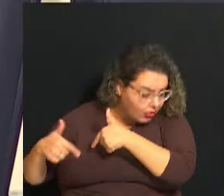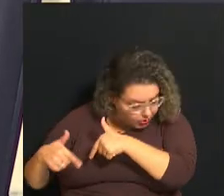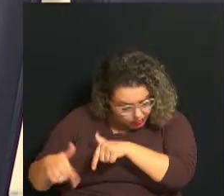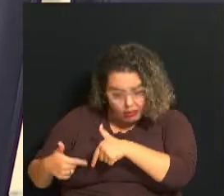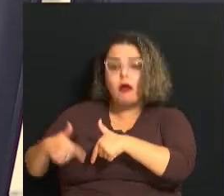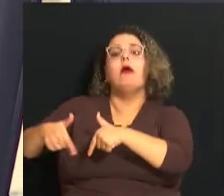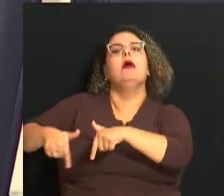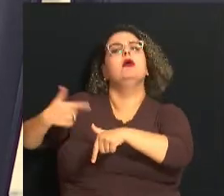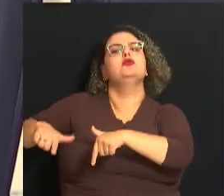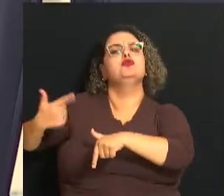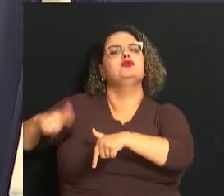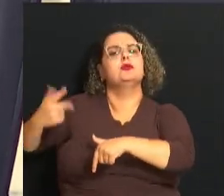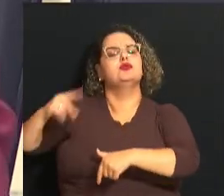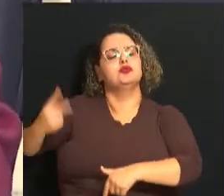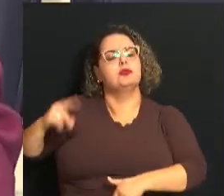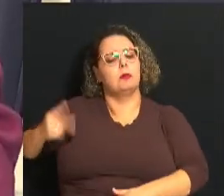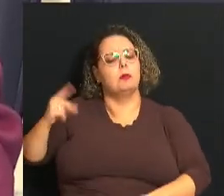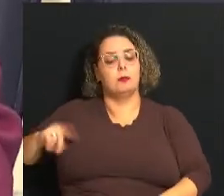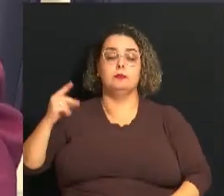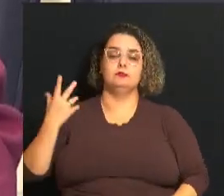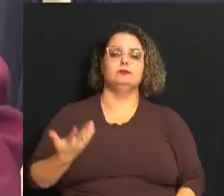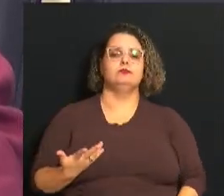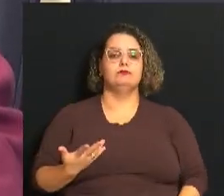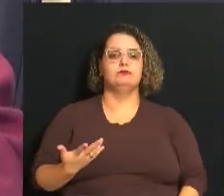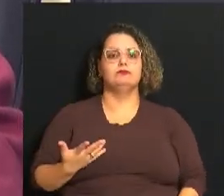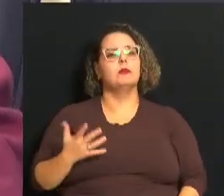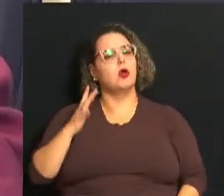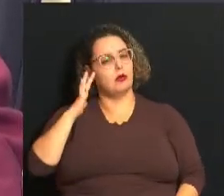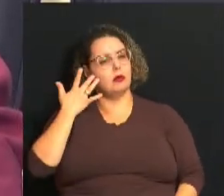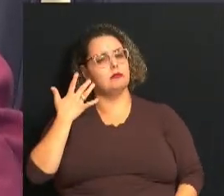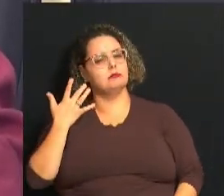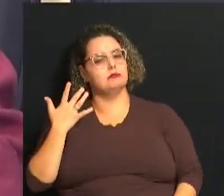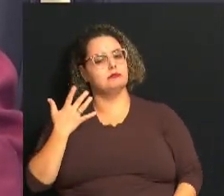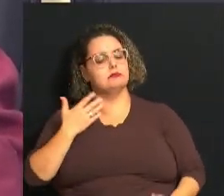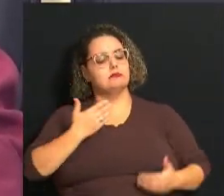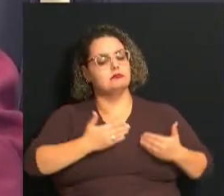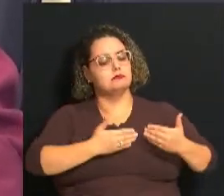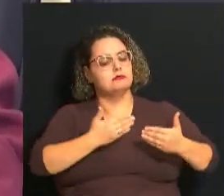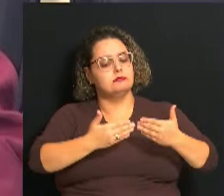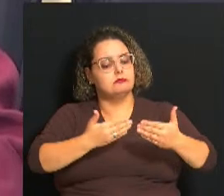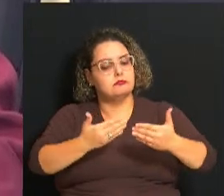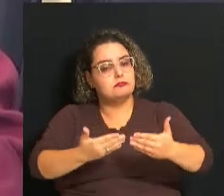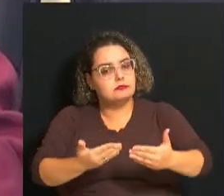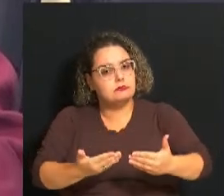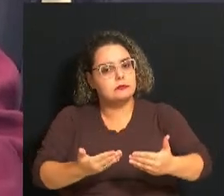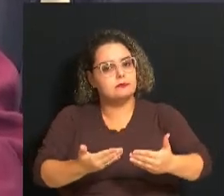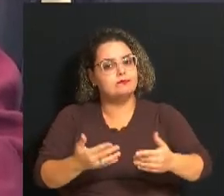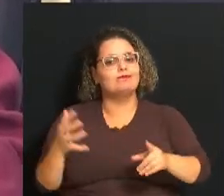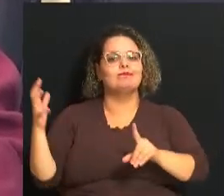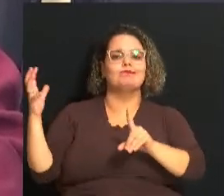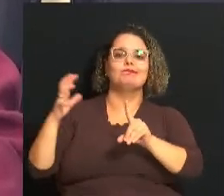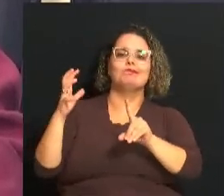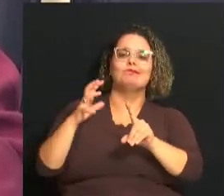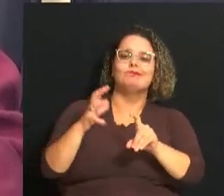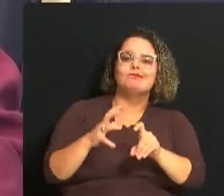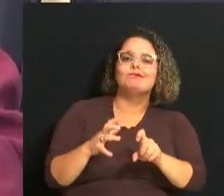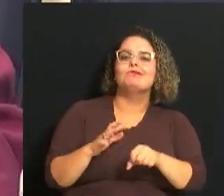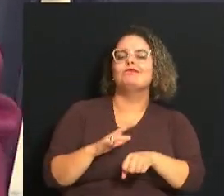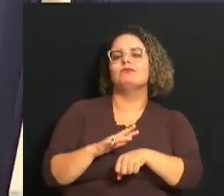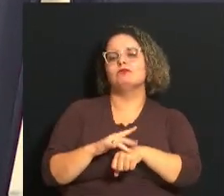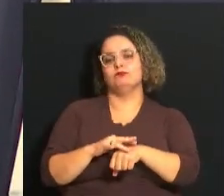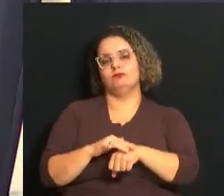eu acho que tem provocado processos de trabalho que levam ao assédio moral e ao adoecimento